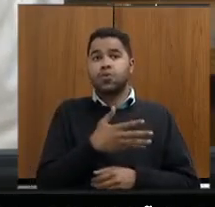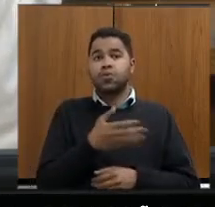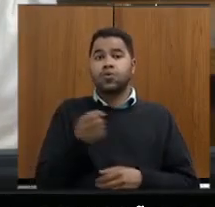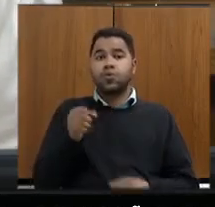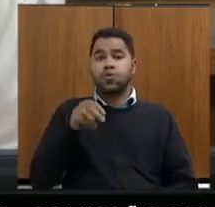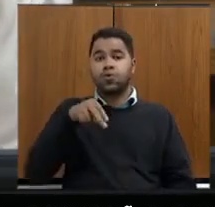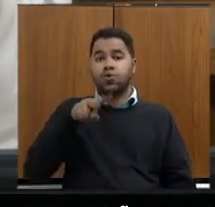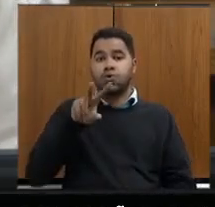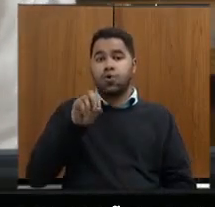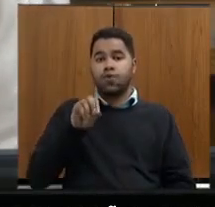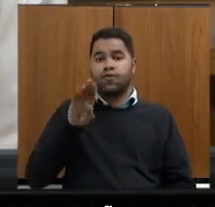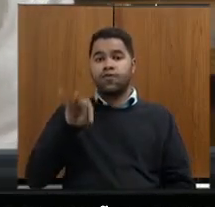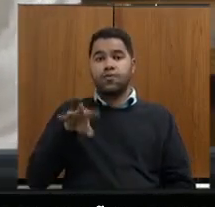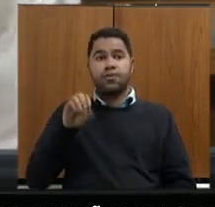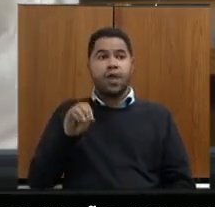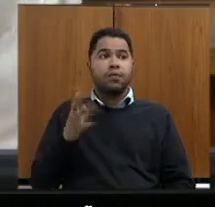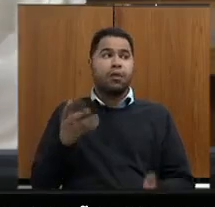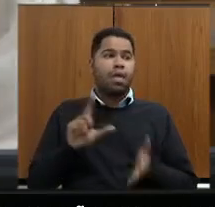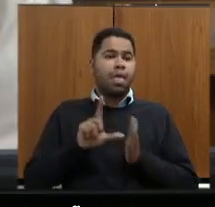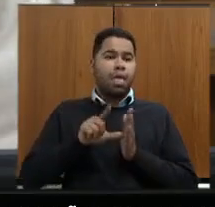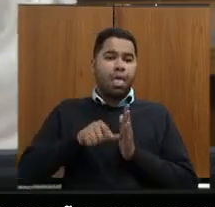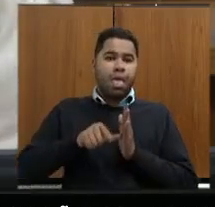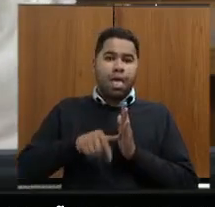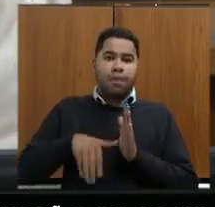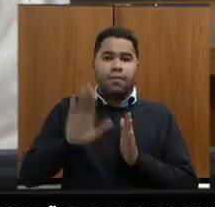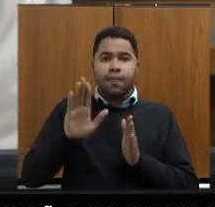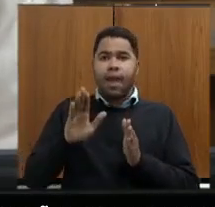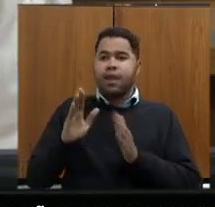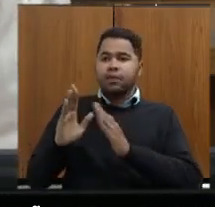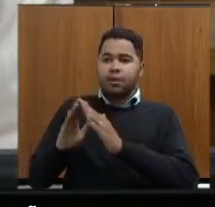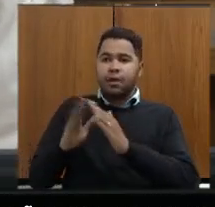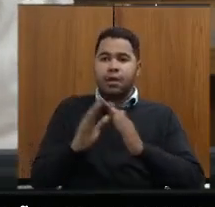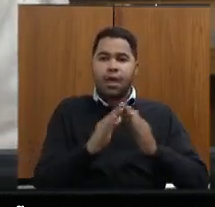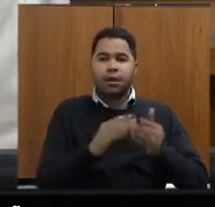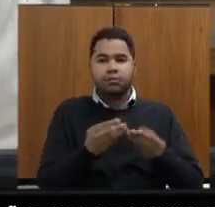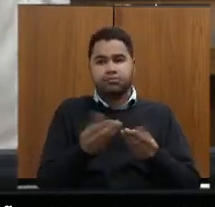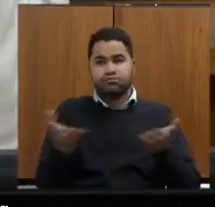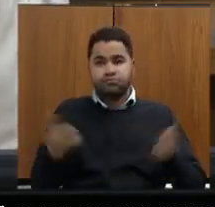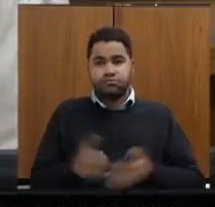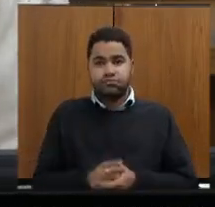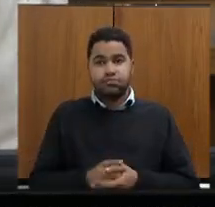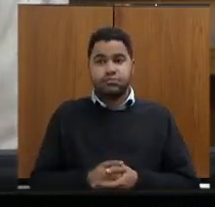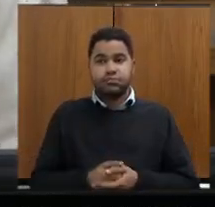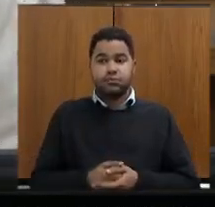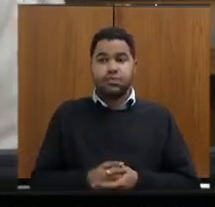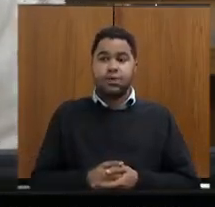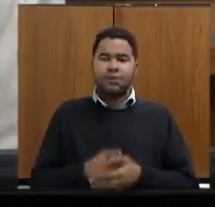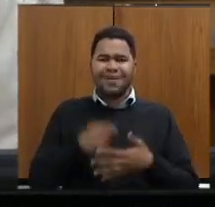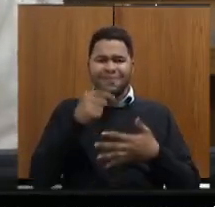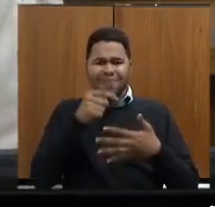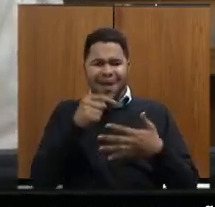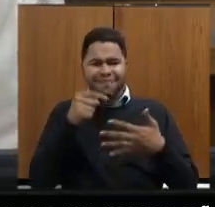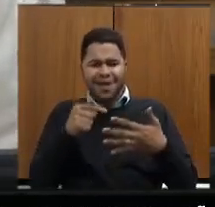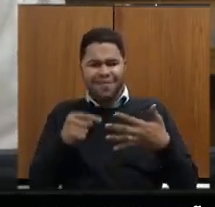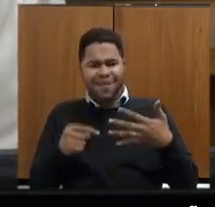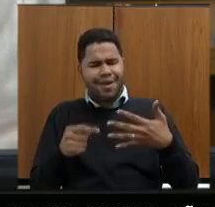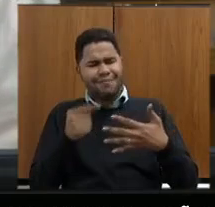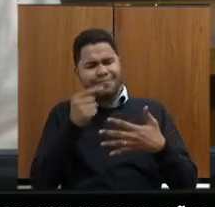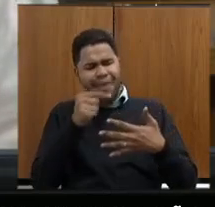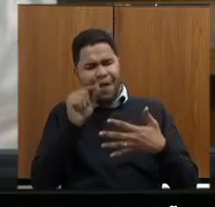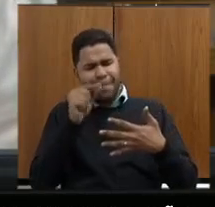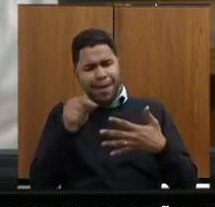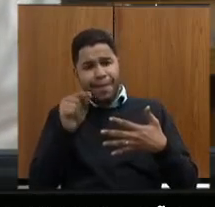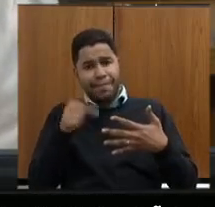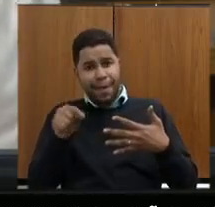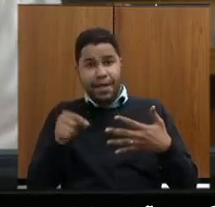Bento e que se implicação atraso ainda maior para entrega das casas enfrentar gente olha item por item que está sendo feito item por item